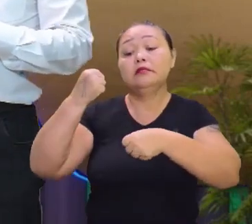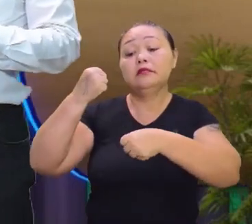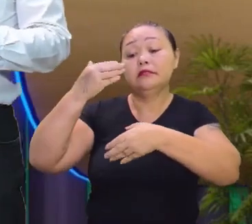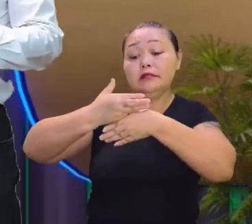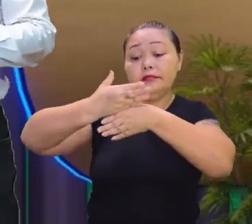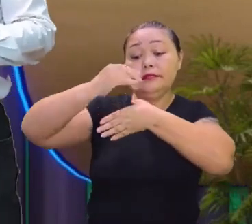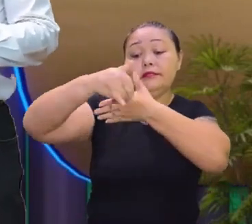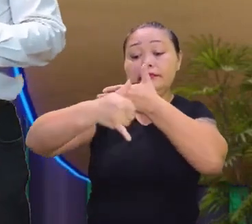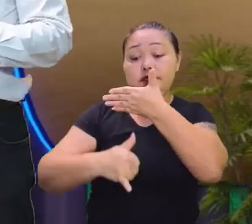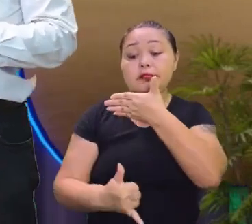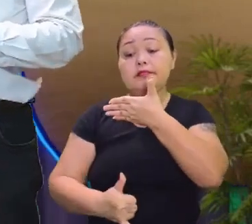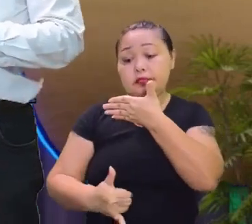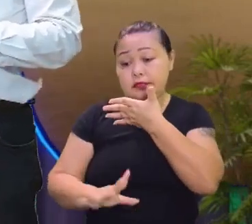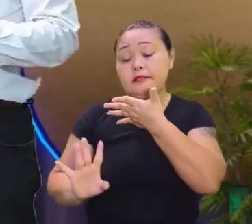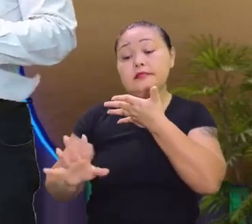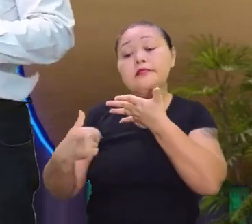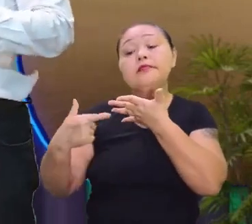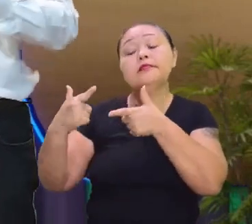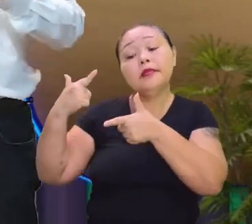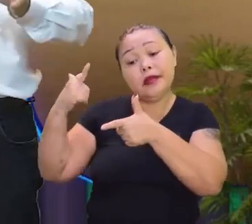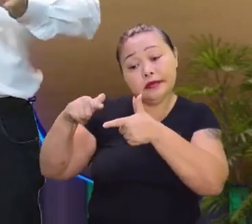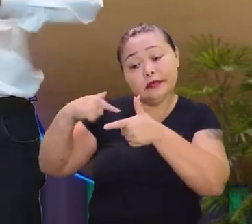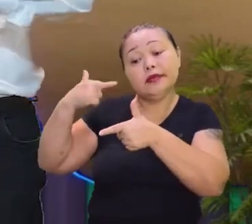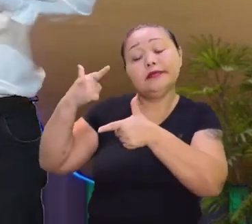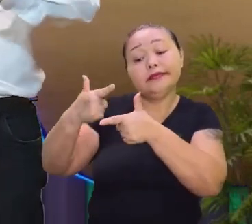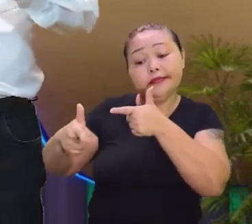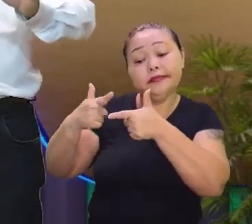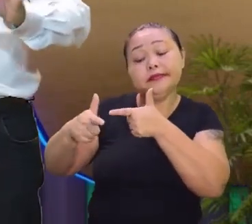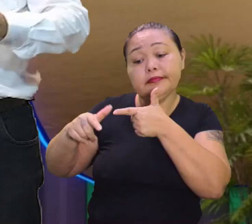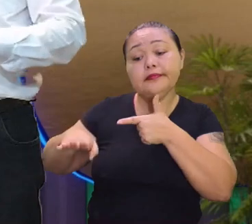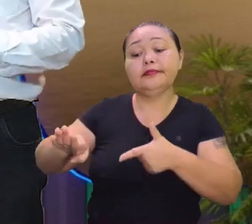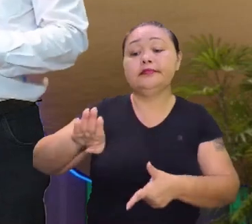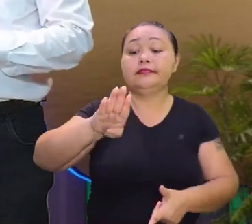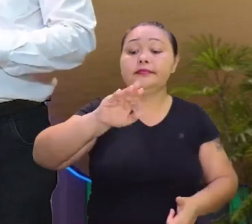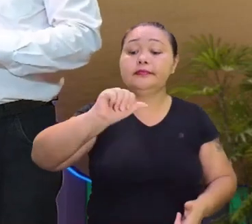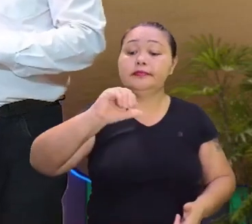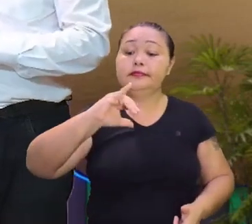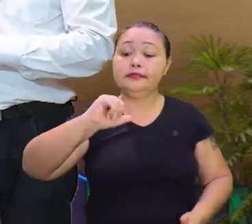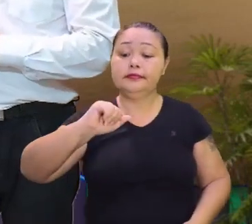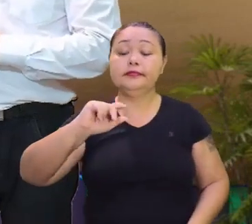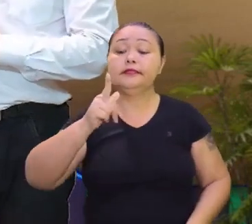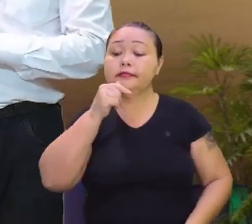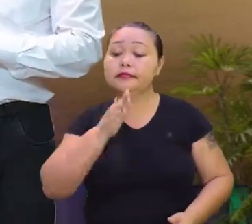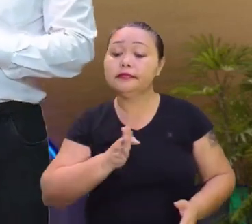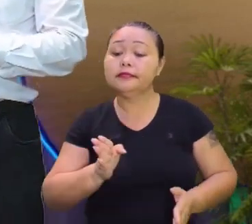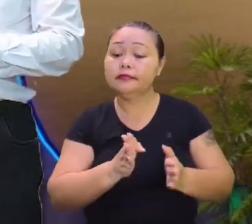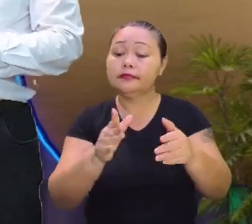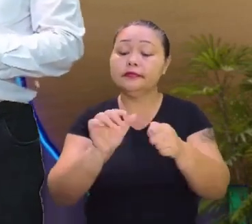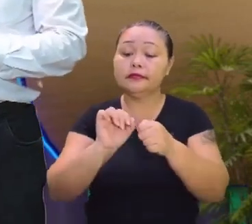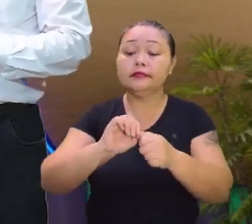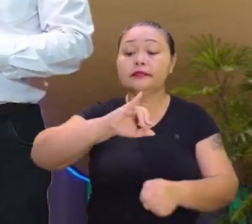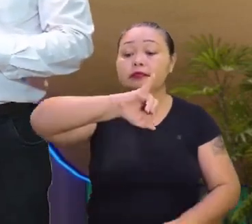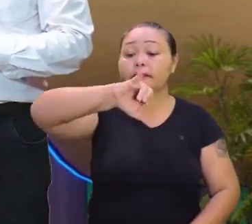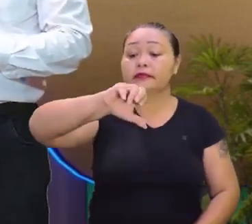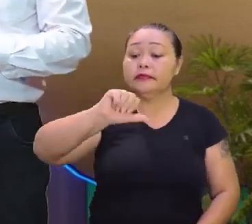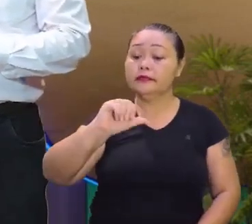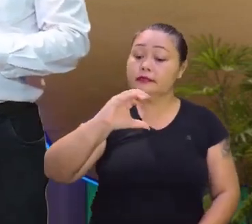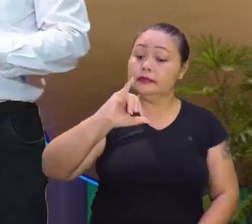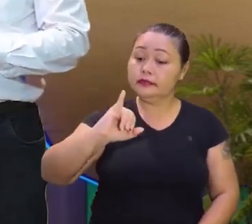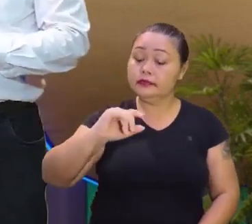mesmo. Não é isso? É isso. Então, isso causou também um impacto na bacia hidrográfica do Jaci-Paraná. Muito bem.